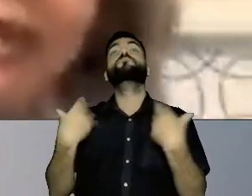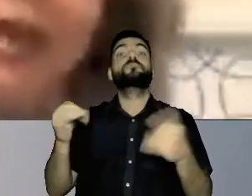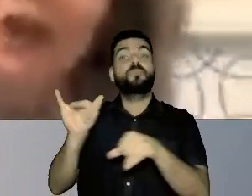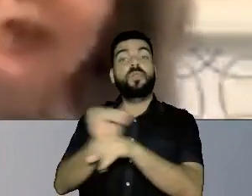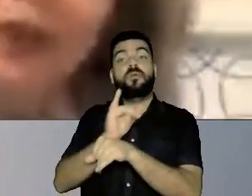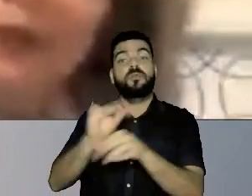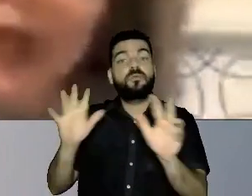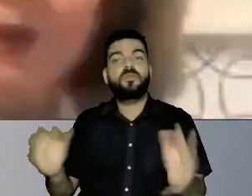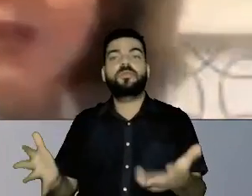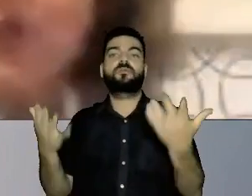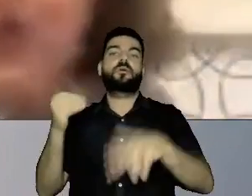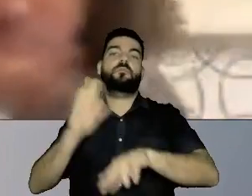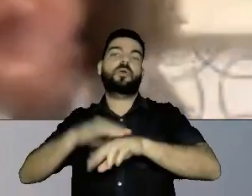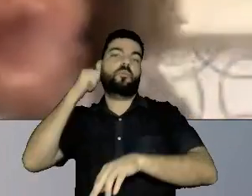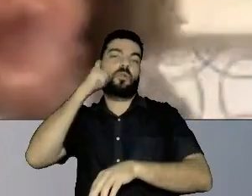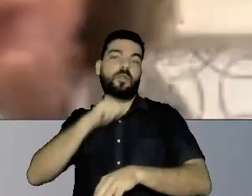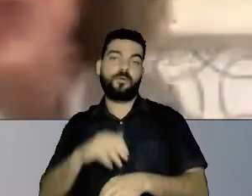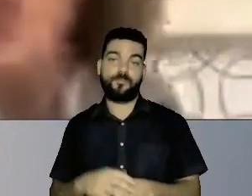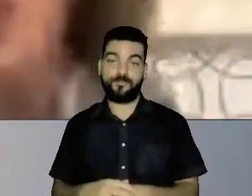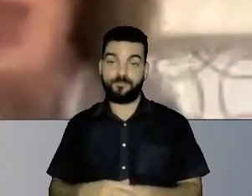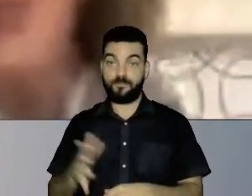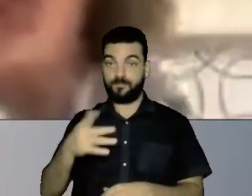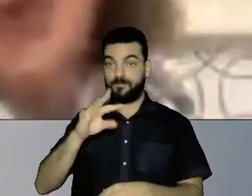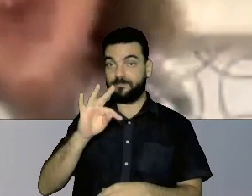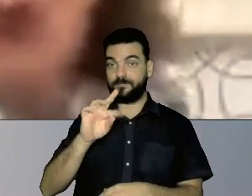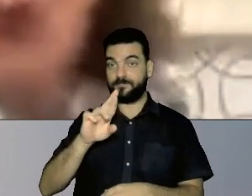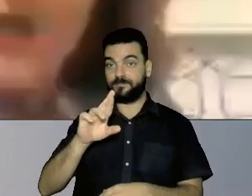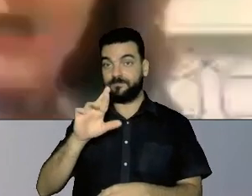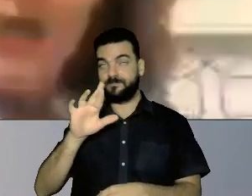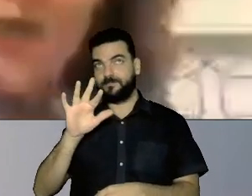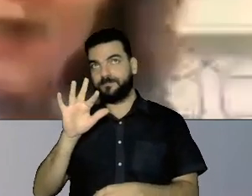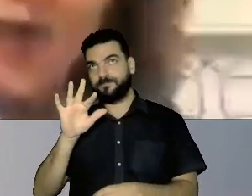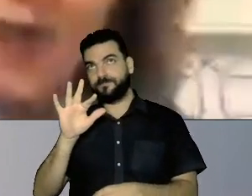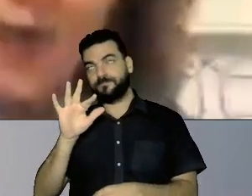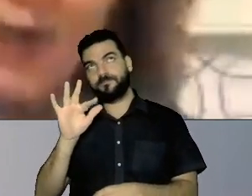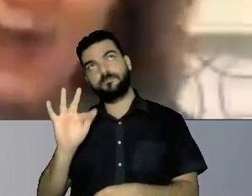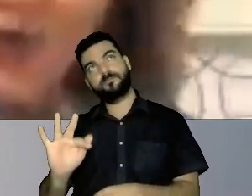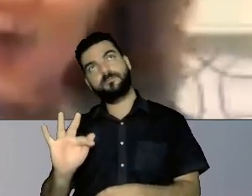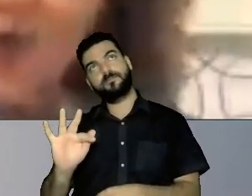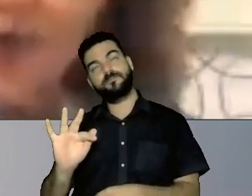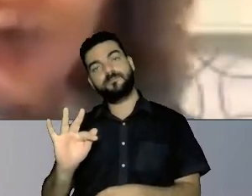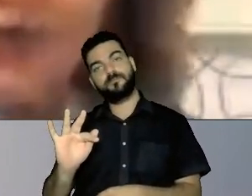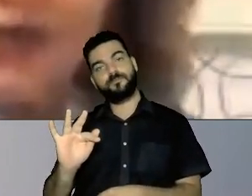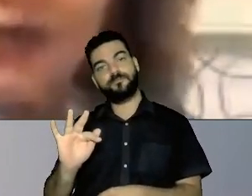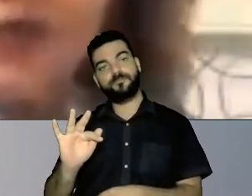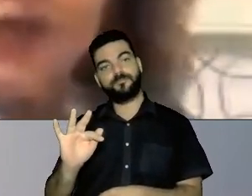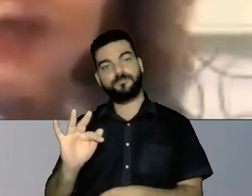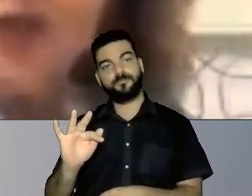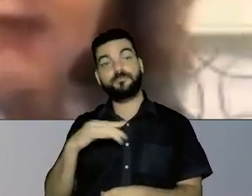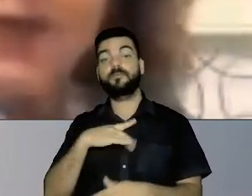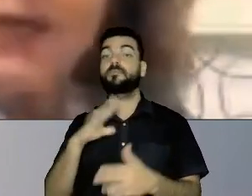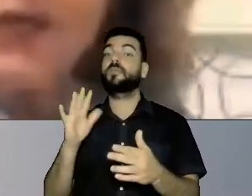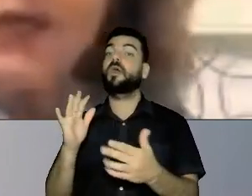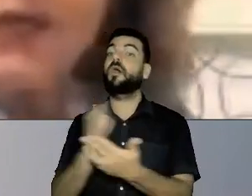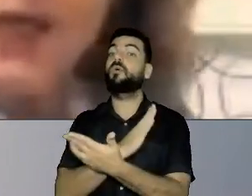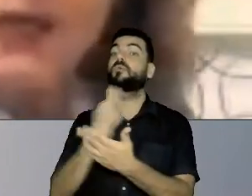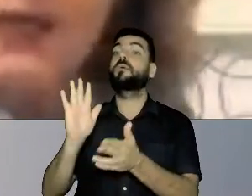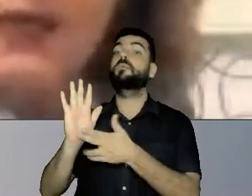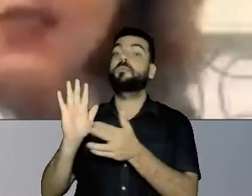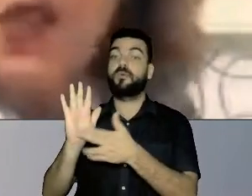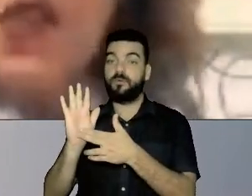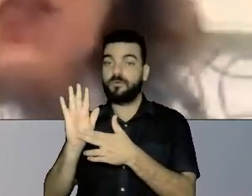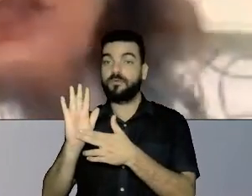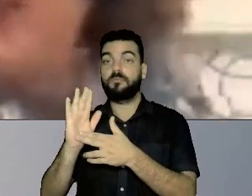formas. No Tribunal Regional Federal, a gente teve algumas ações recentes, alguns mandados de